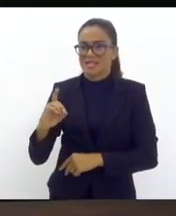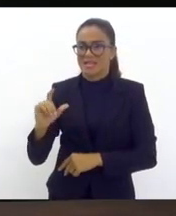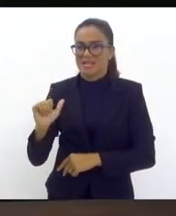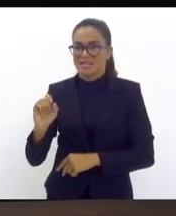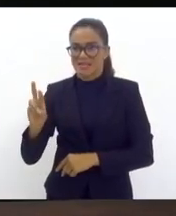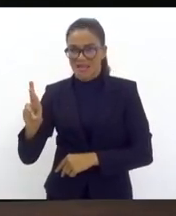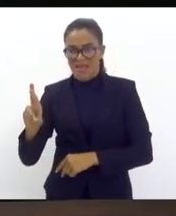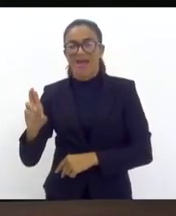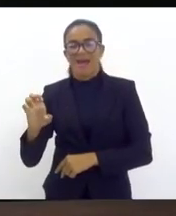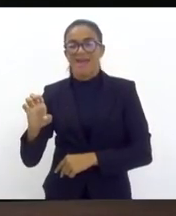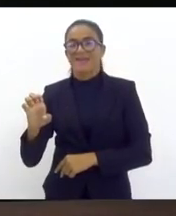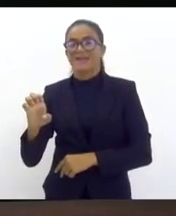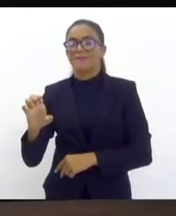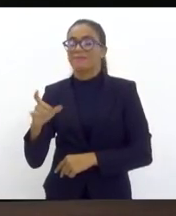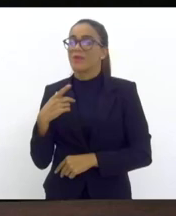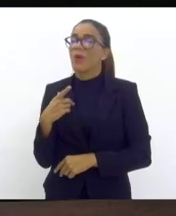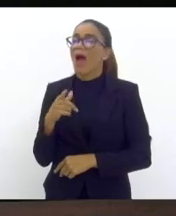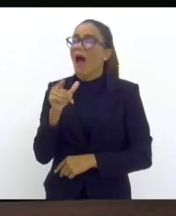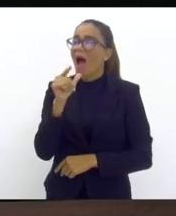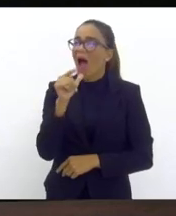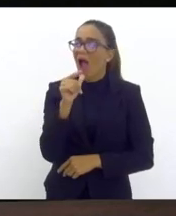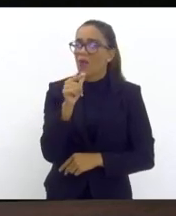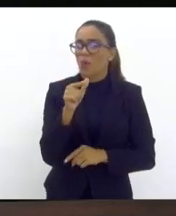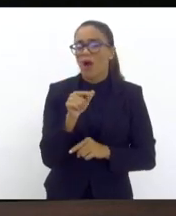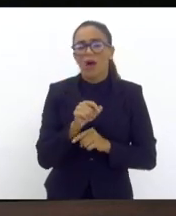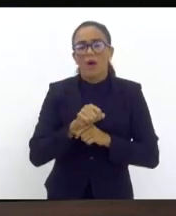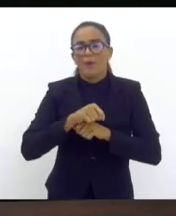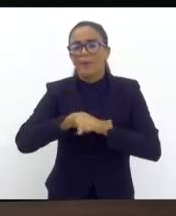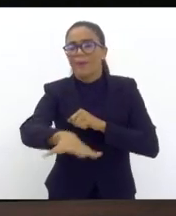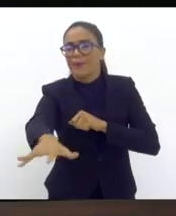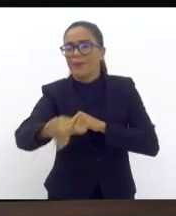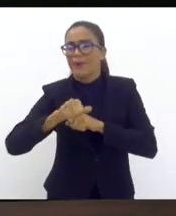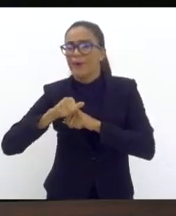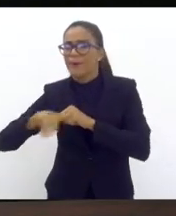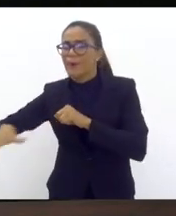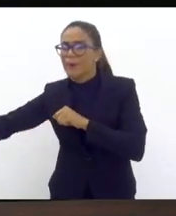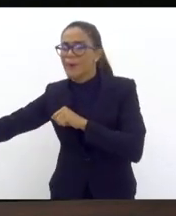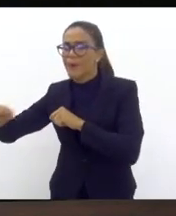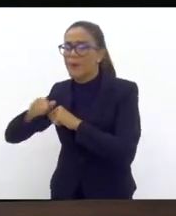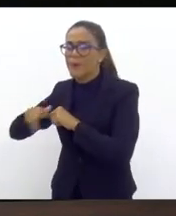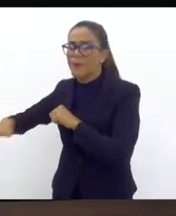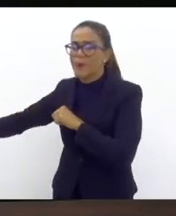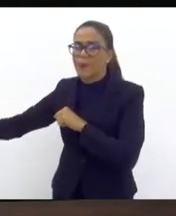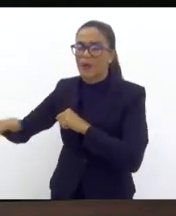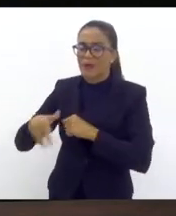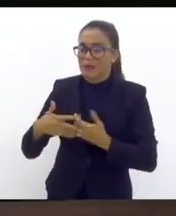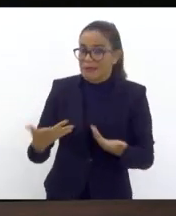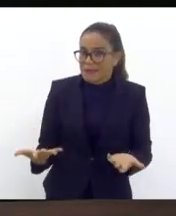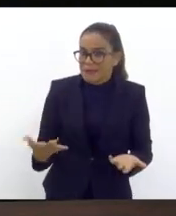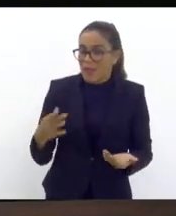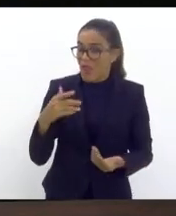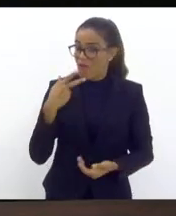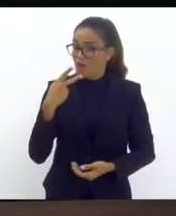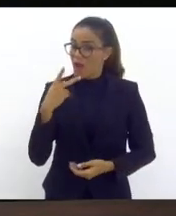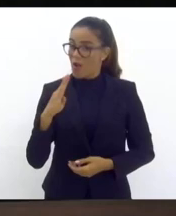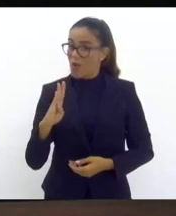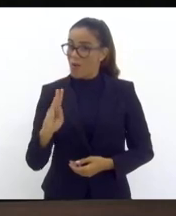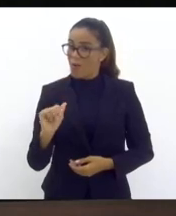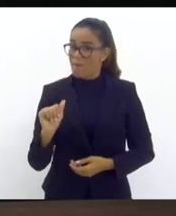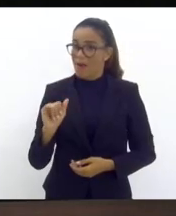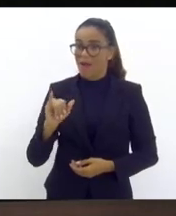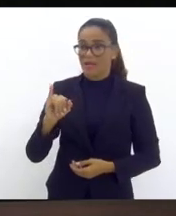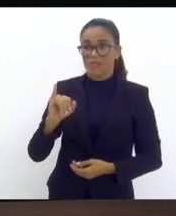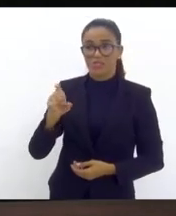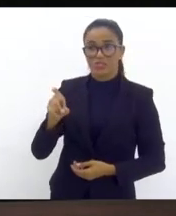vazamento de água por todas as partes da Baixada Fluminense eu falo pela baixada porque ainda não tive